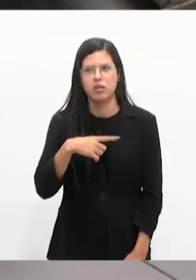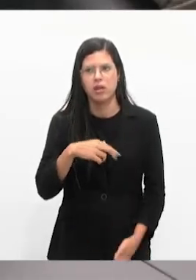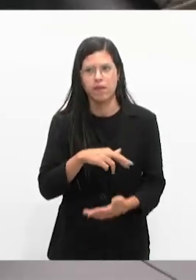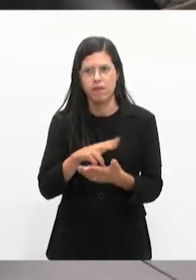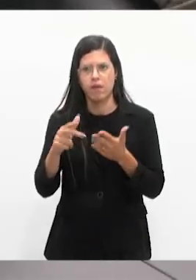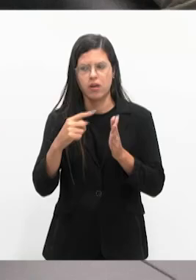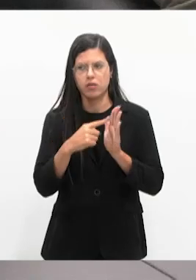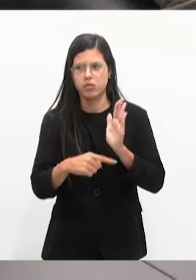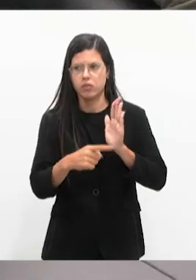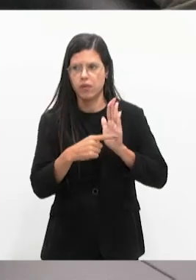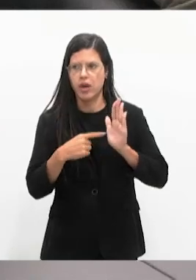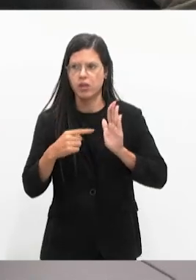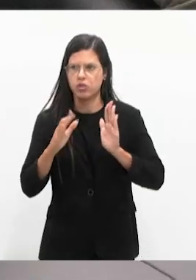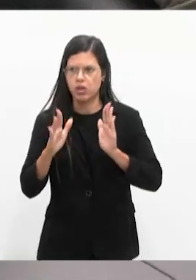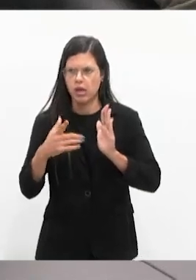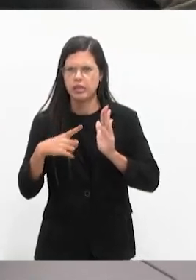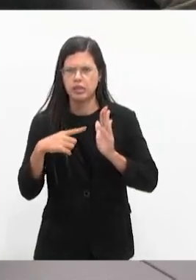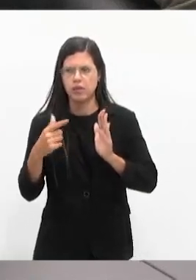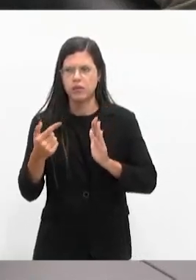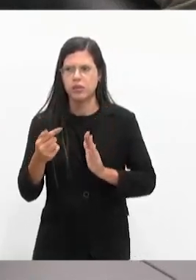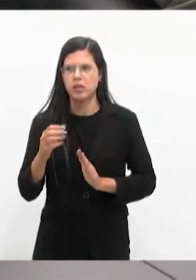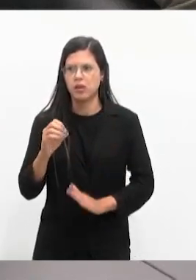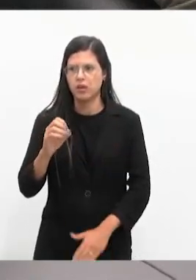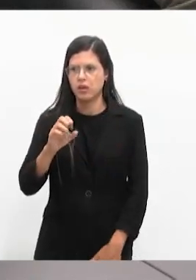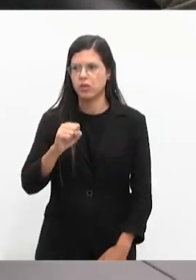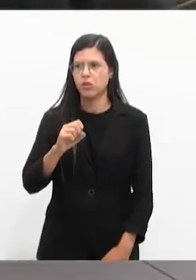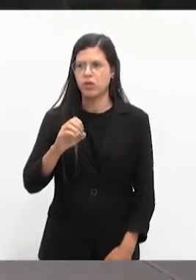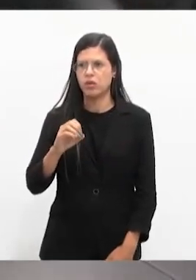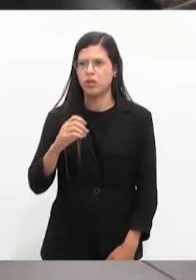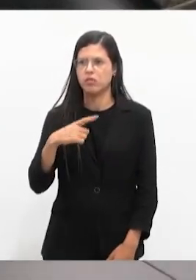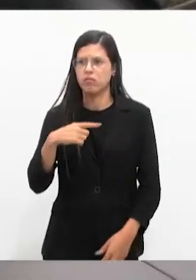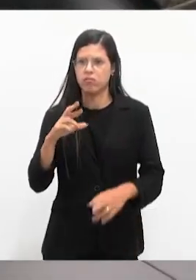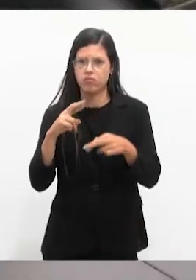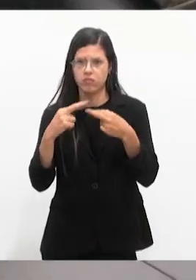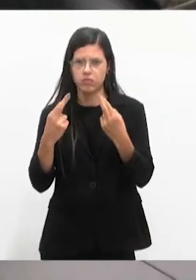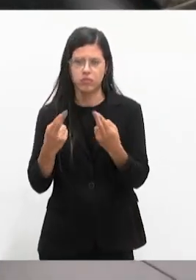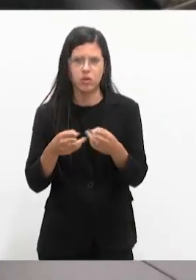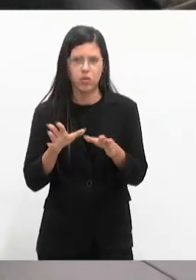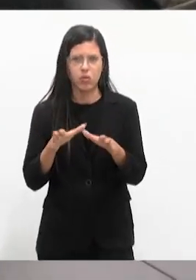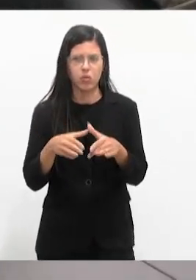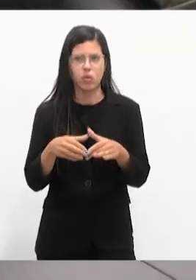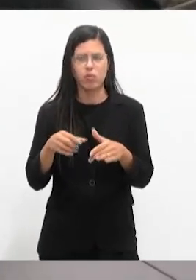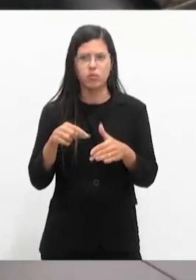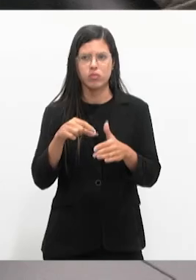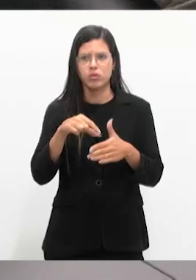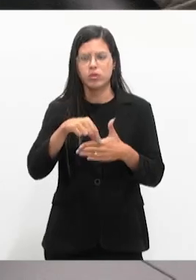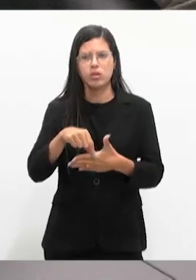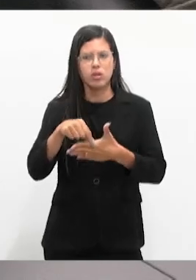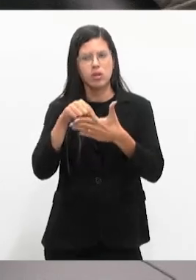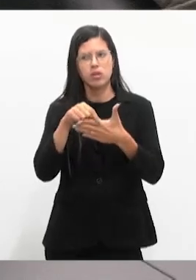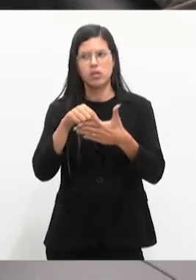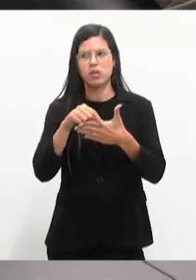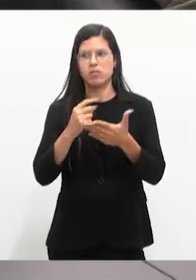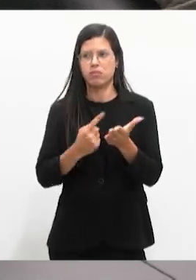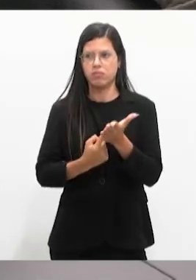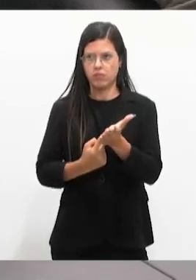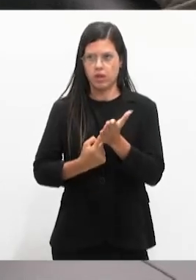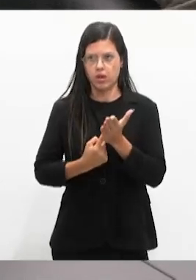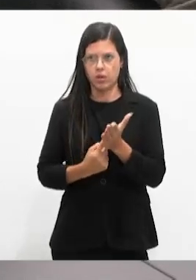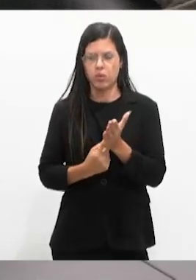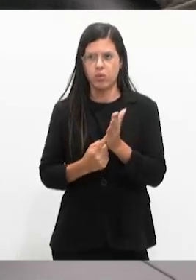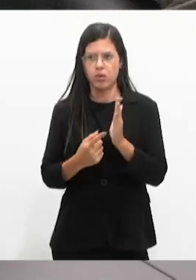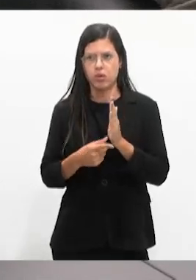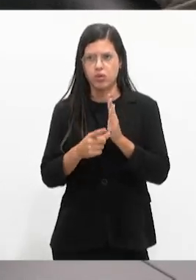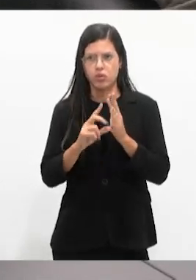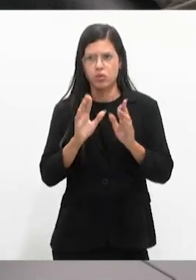teve 70, 80, tem uma reunião de colégio de líderes, né? Isso é marcado com antecedência, e vem os representantes